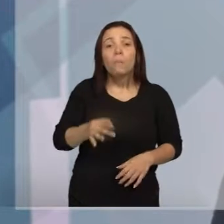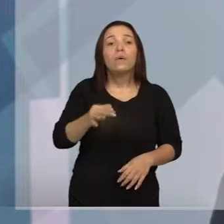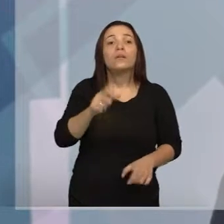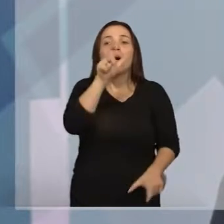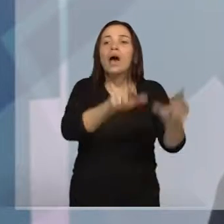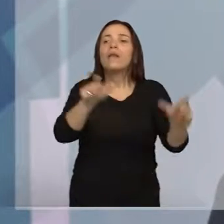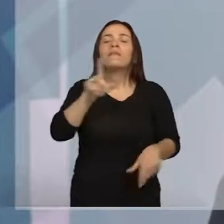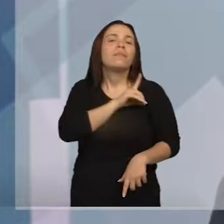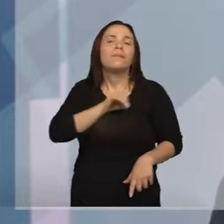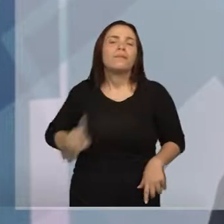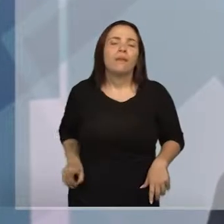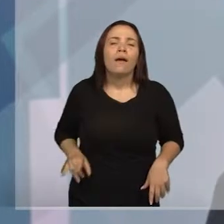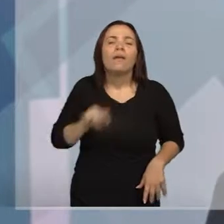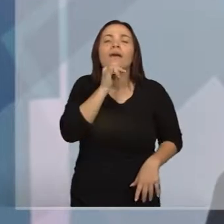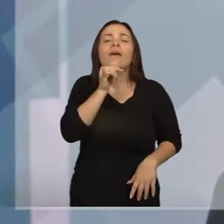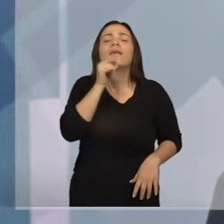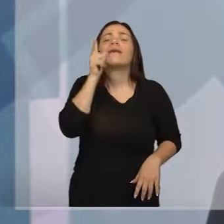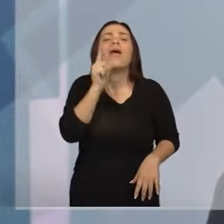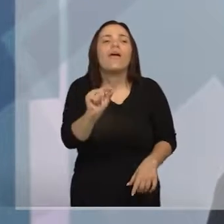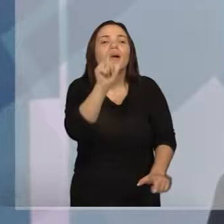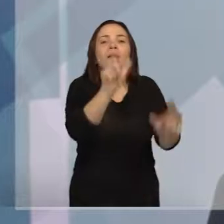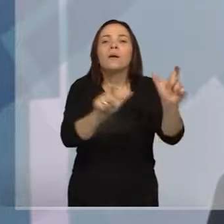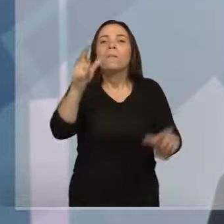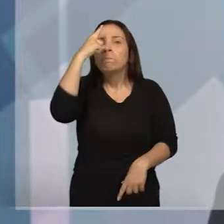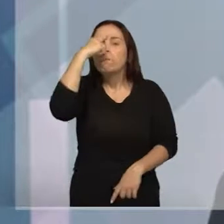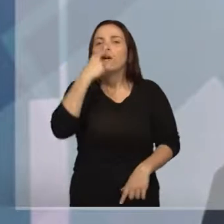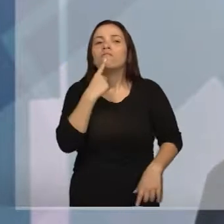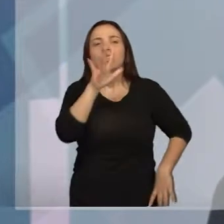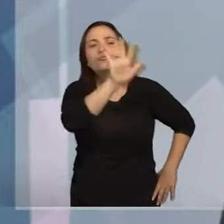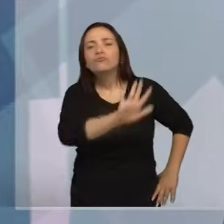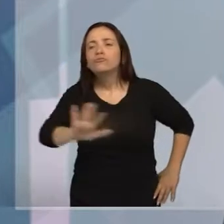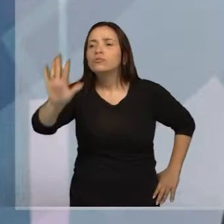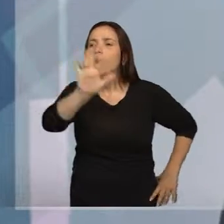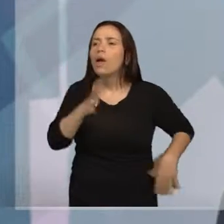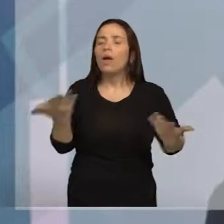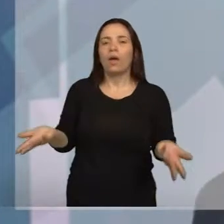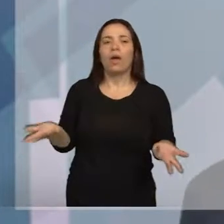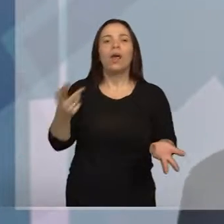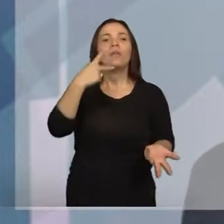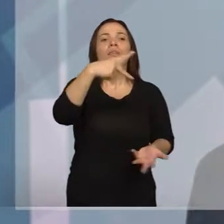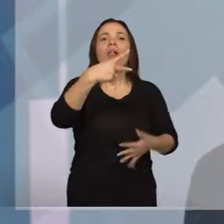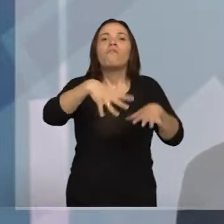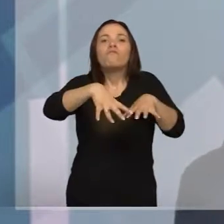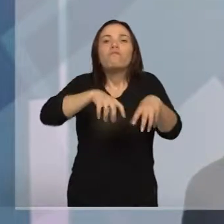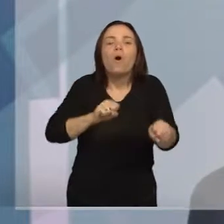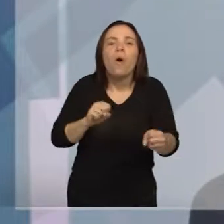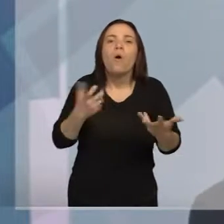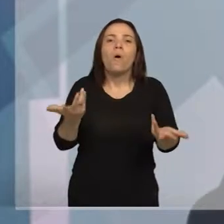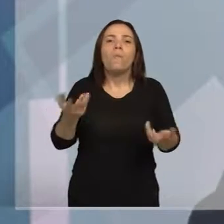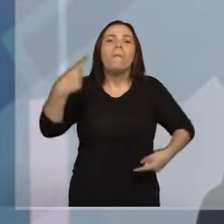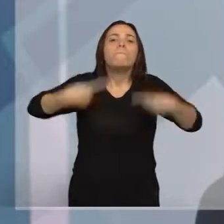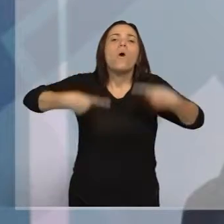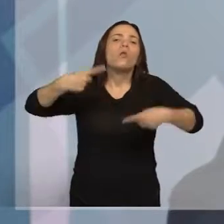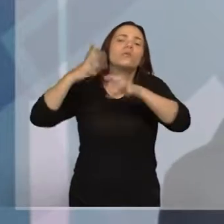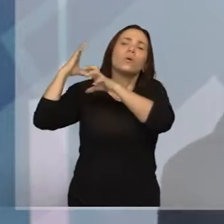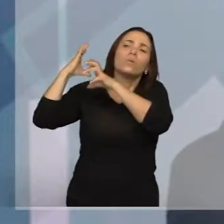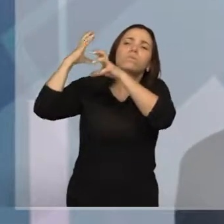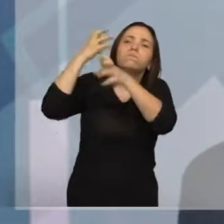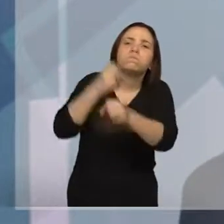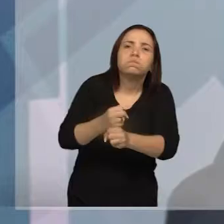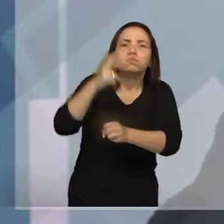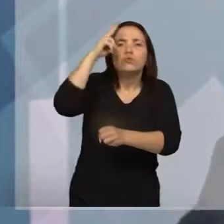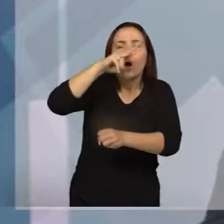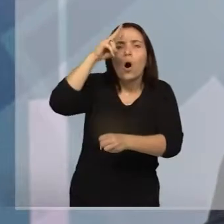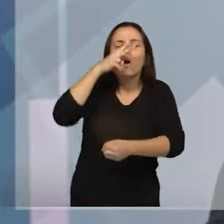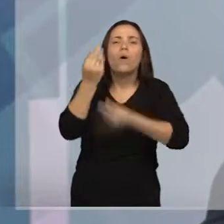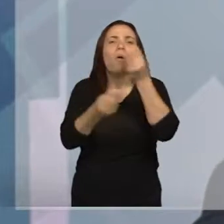Quem são essas pessoas? Né? Sim. Qual a formação dela? A origem política qual a origem delas? política dela?